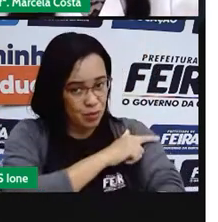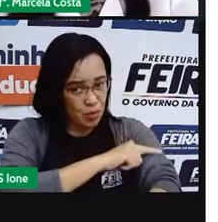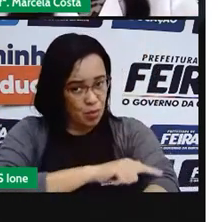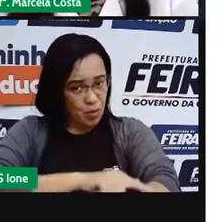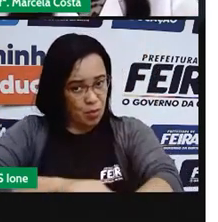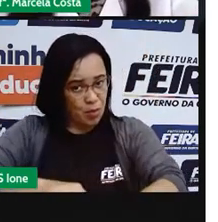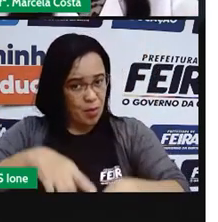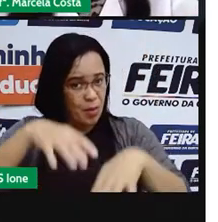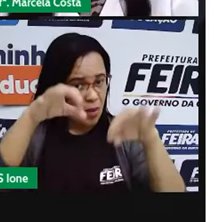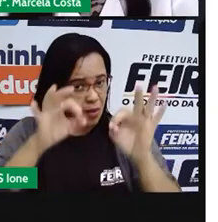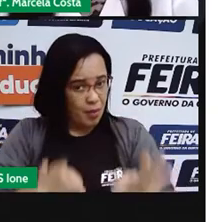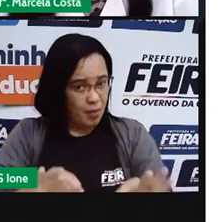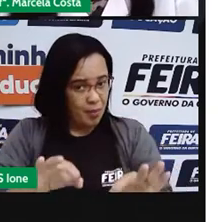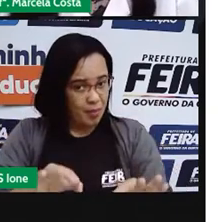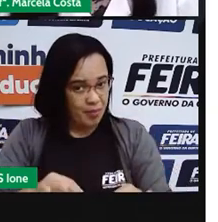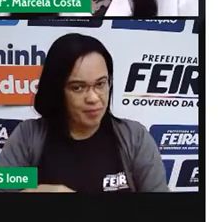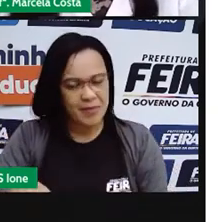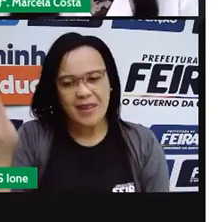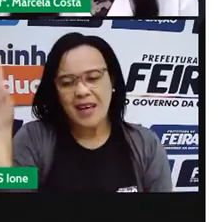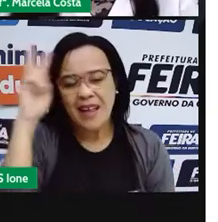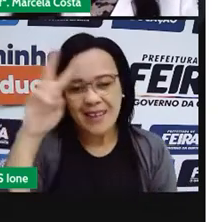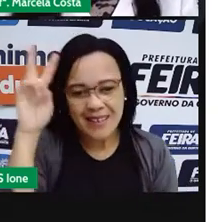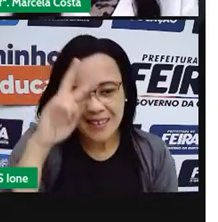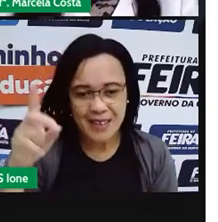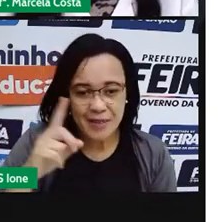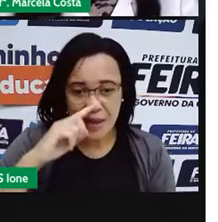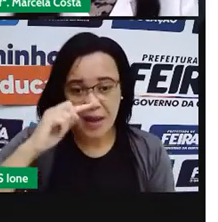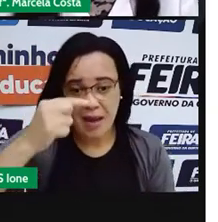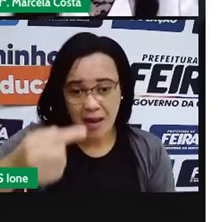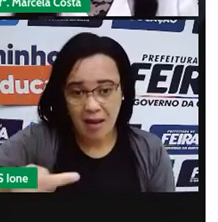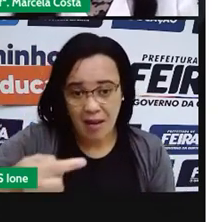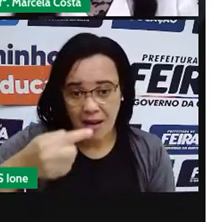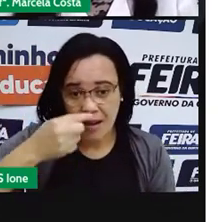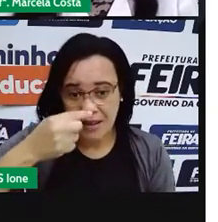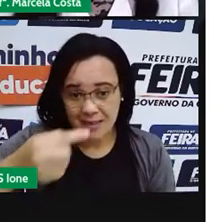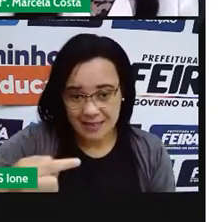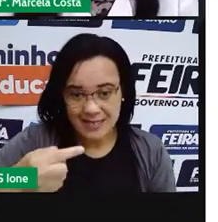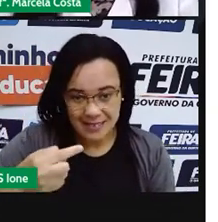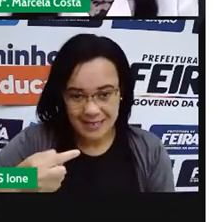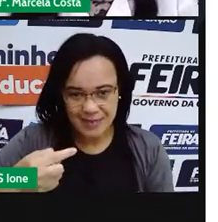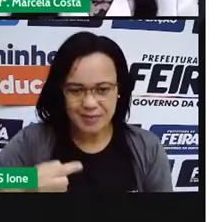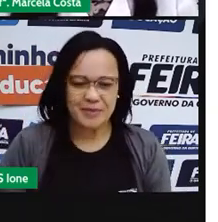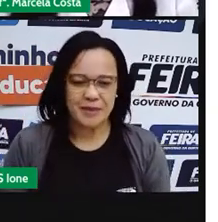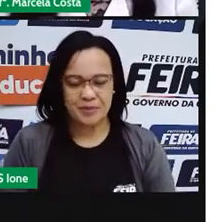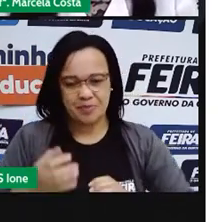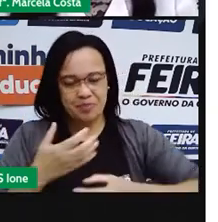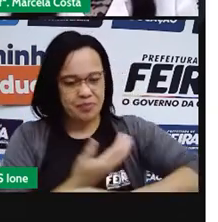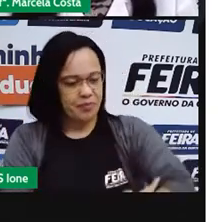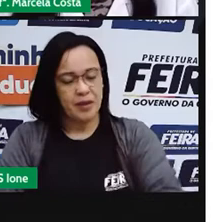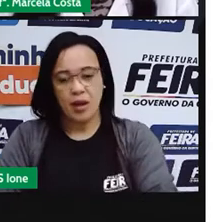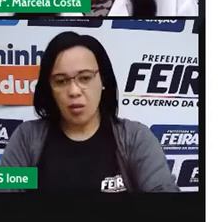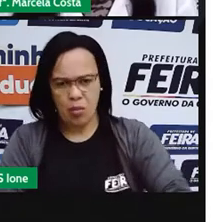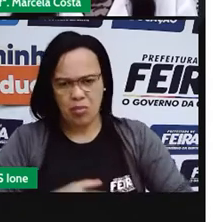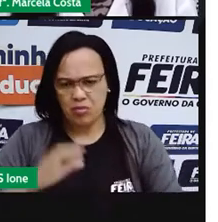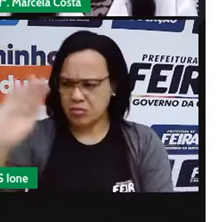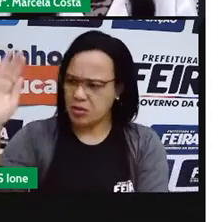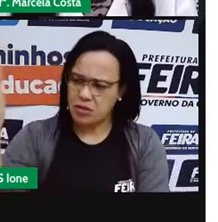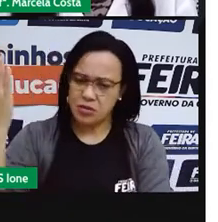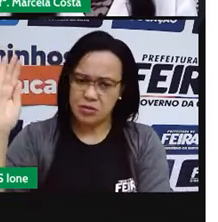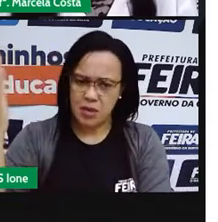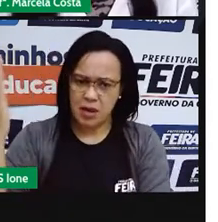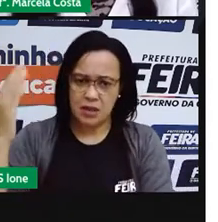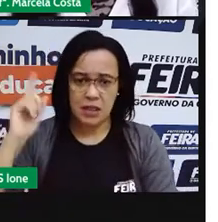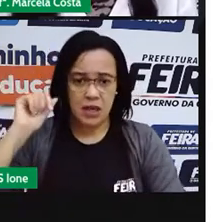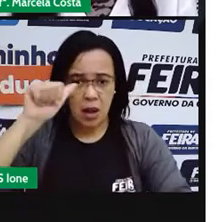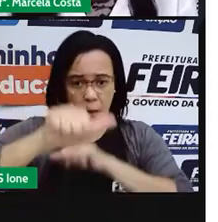fazer um resumo aqui para você. Pinóquio era uma criança que era um boneco de madeira e depois ele se tornou